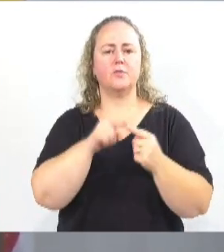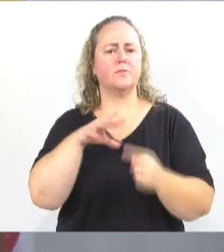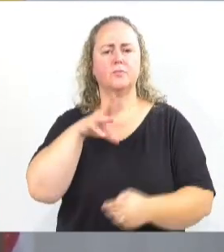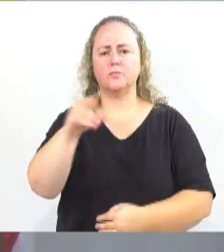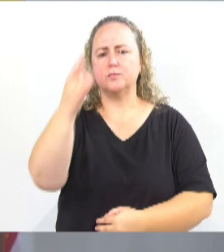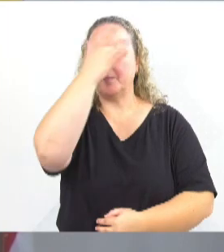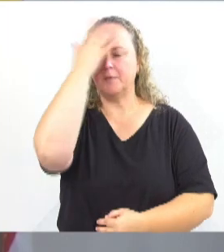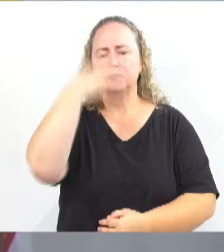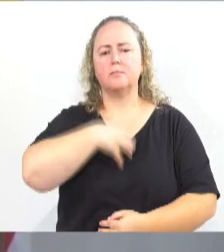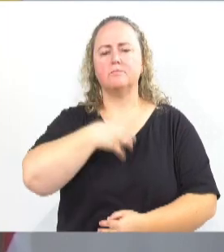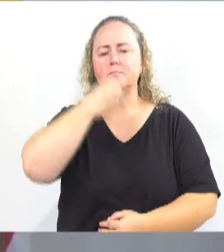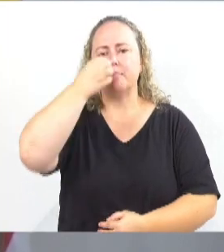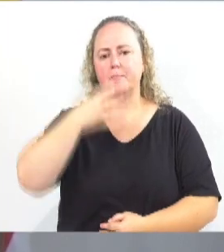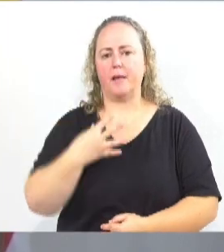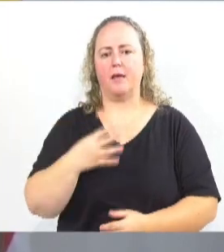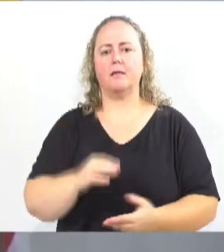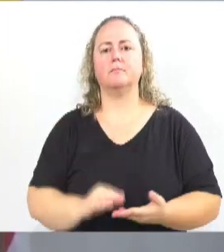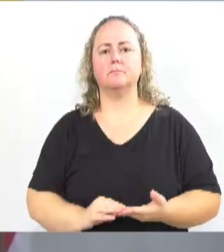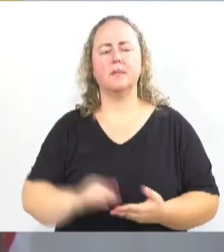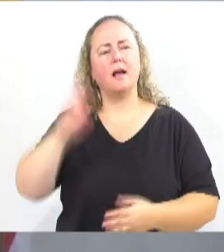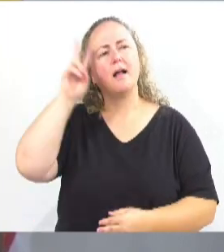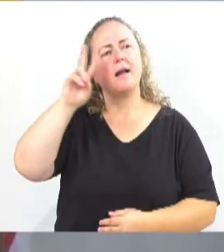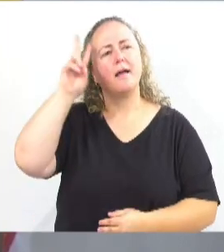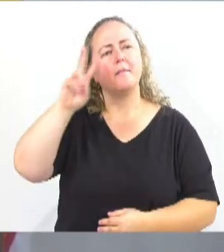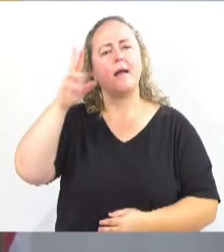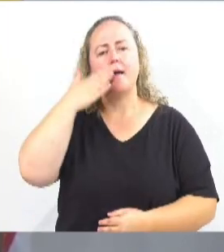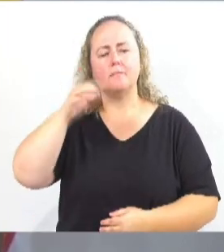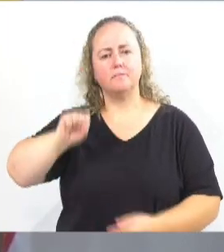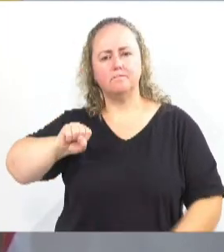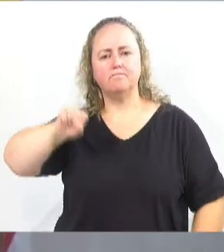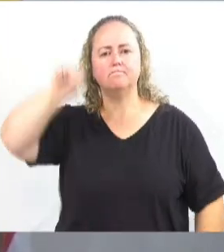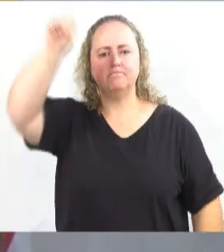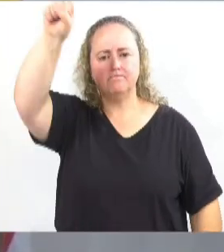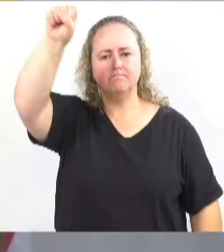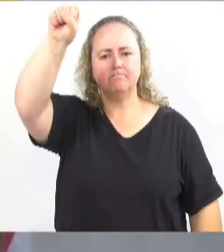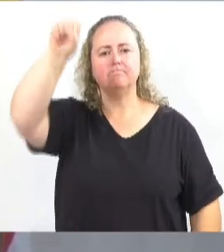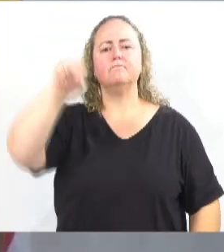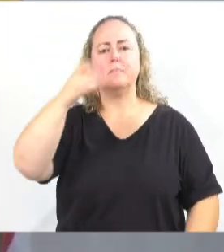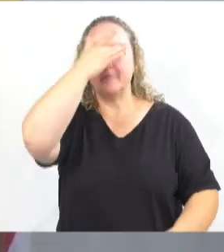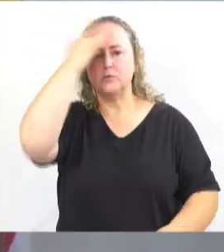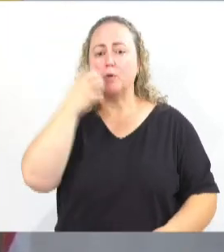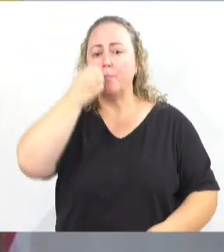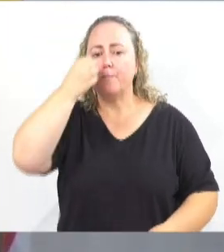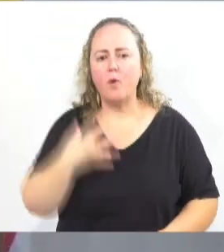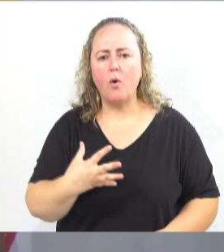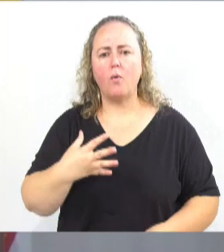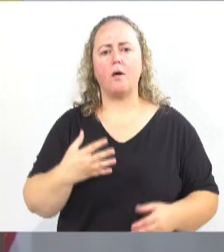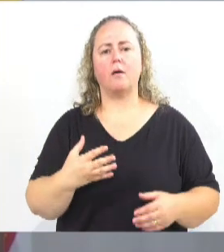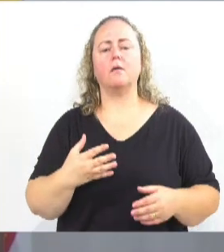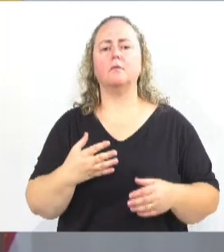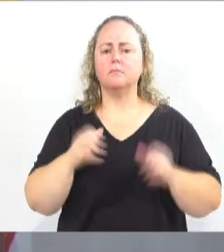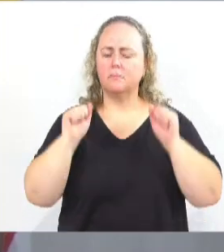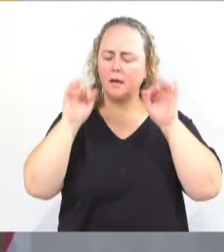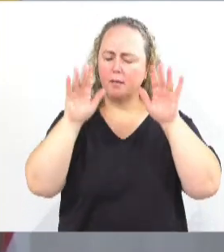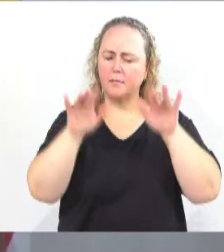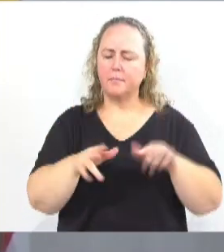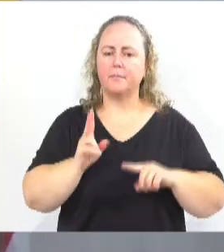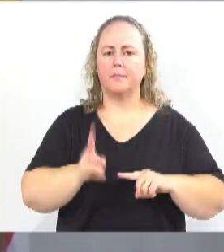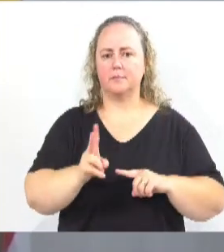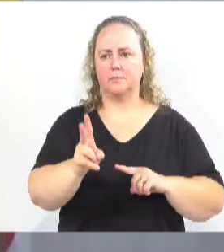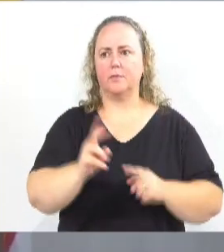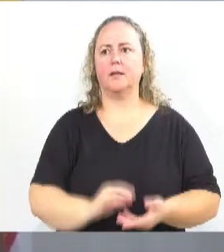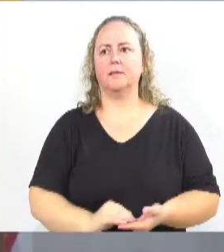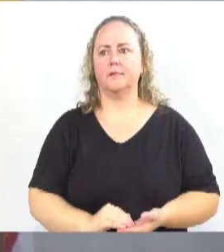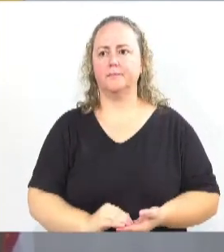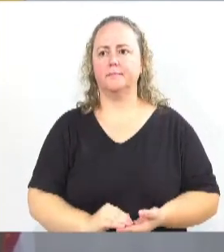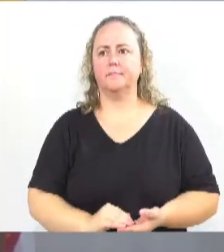vontade. Que a memória dos heróis expedicionários neste monumento votivo seja eternamente abençoada.